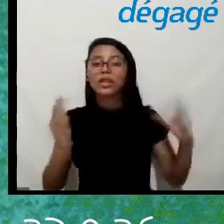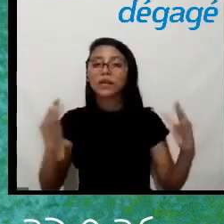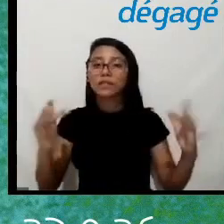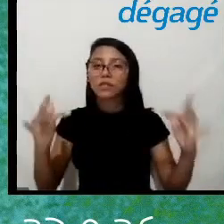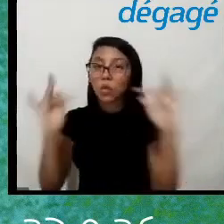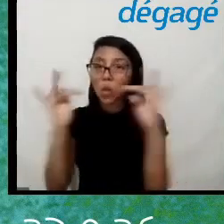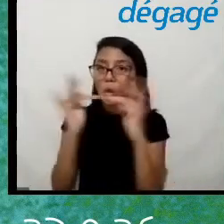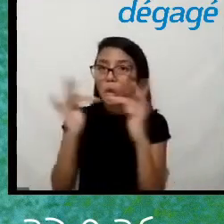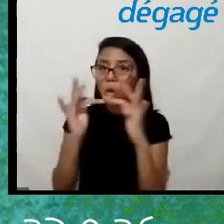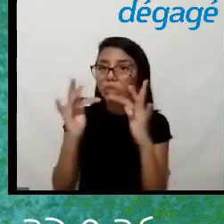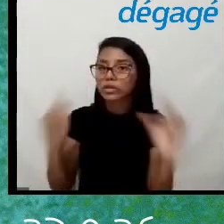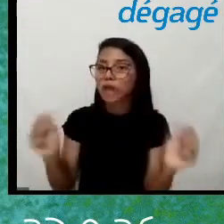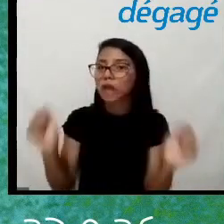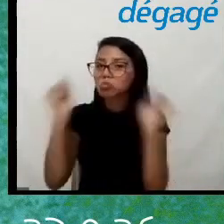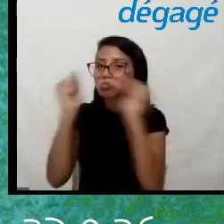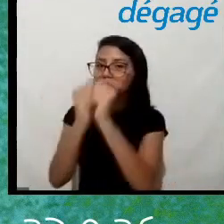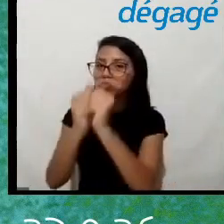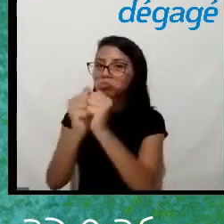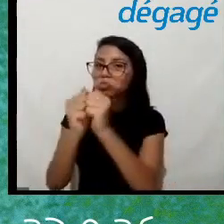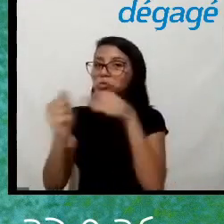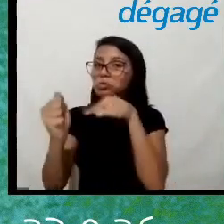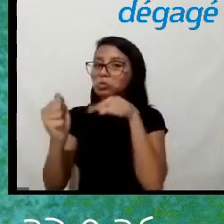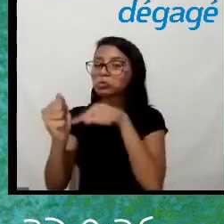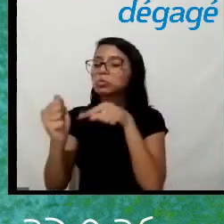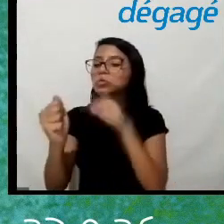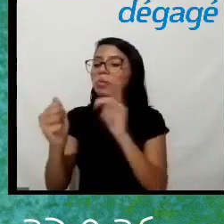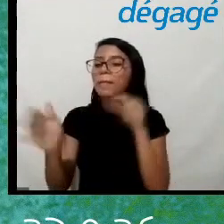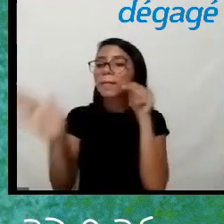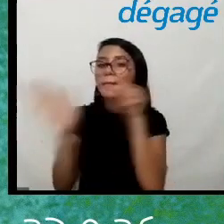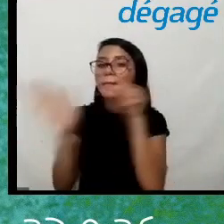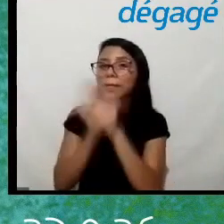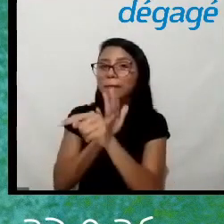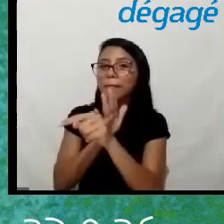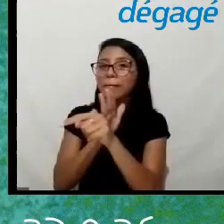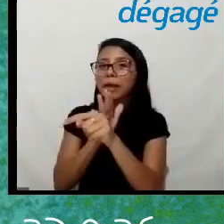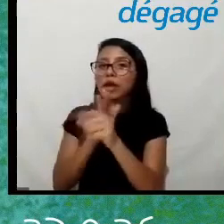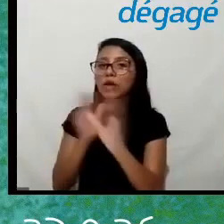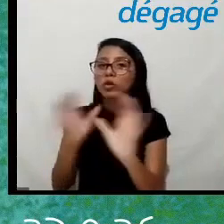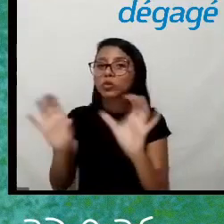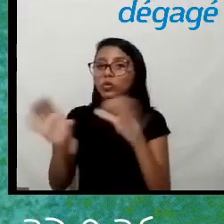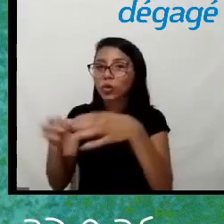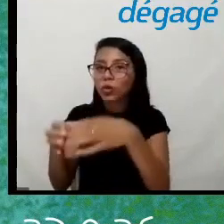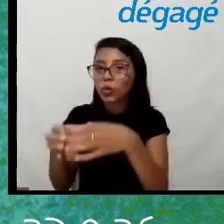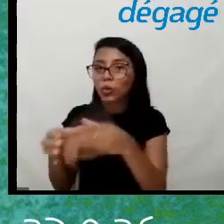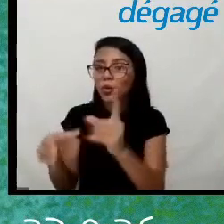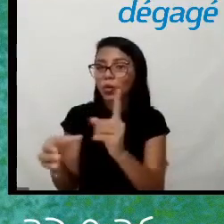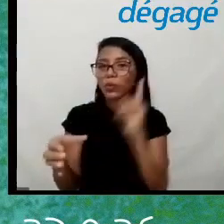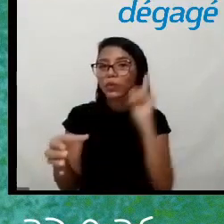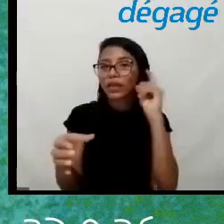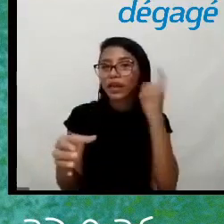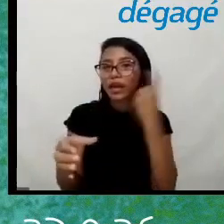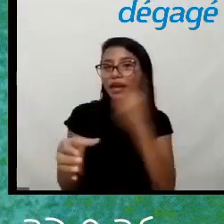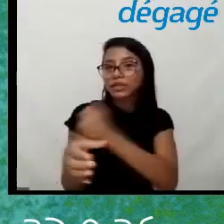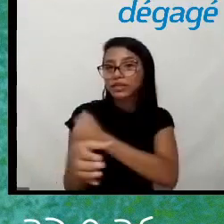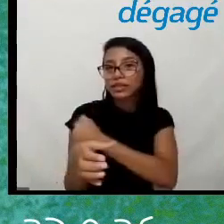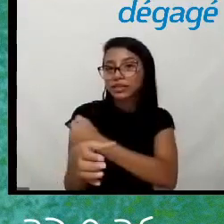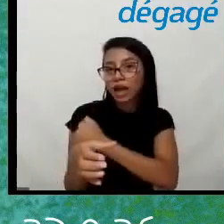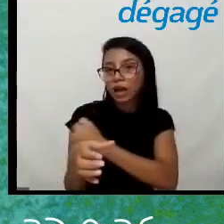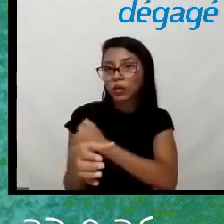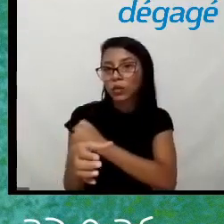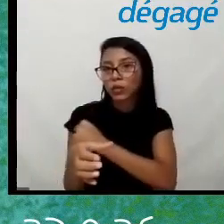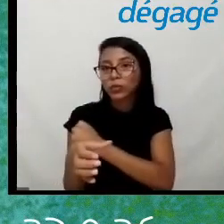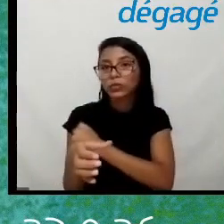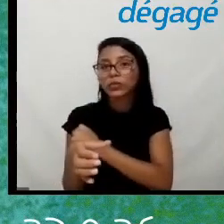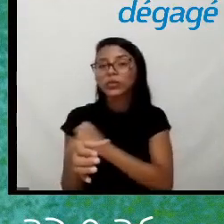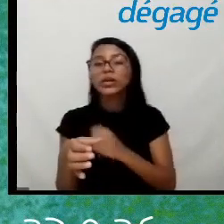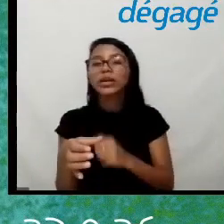Operações, perguntando se havia interesse do grupo, que é um grupo formado por ex-alunos e alunos da Escola de Teatro Martins... Eita, misturei Martins